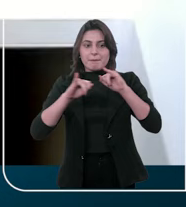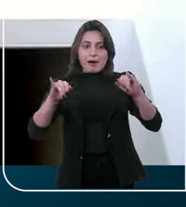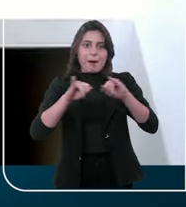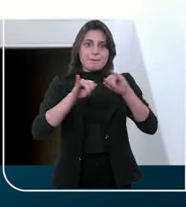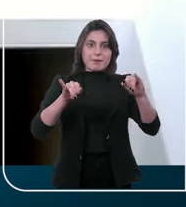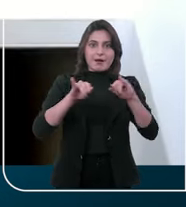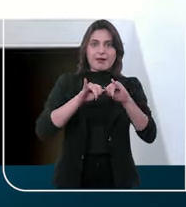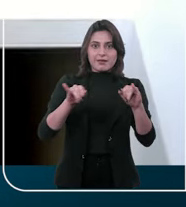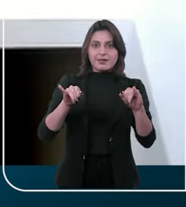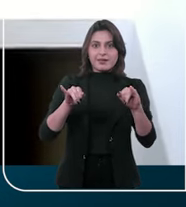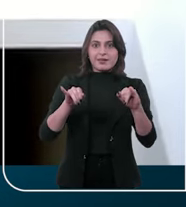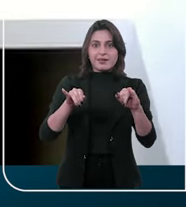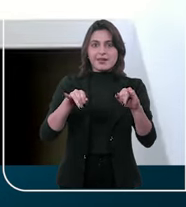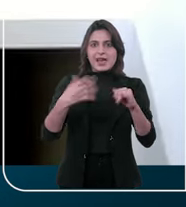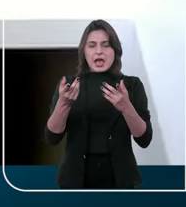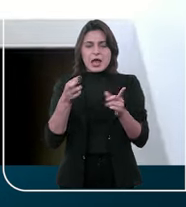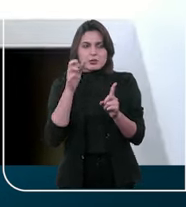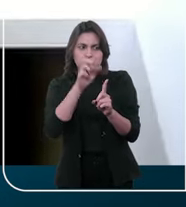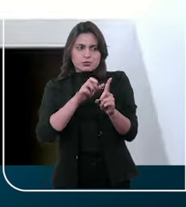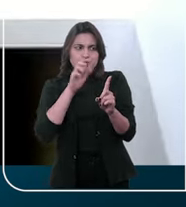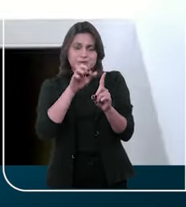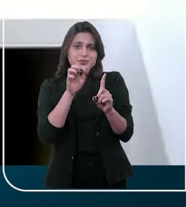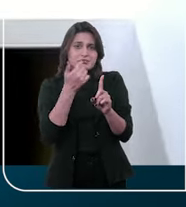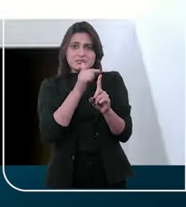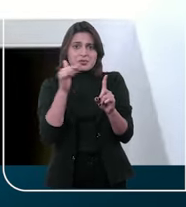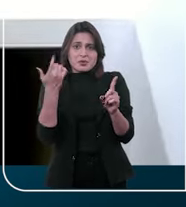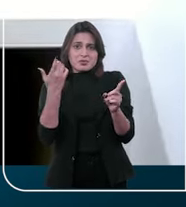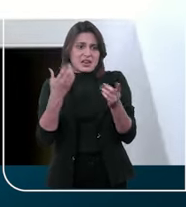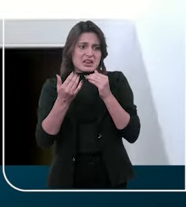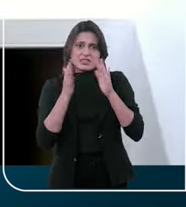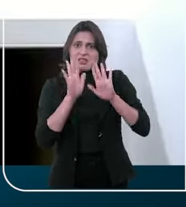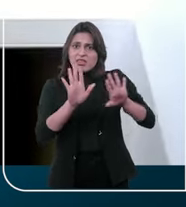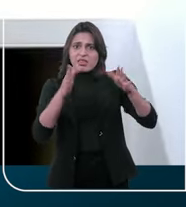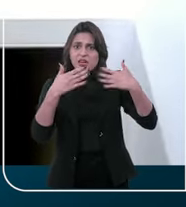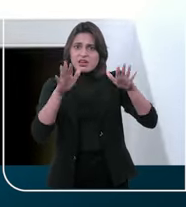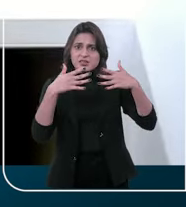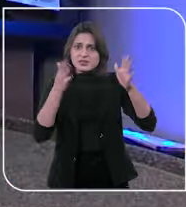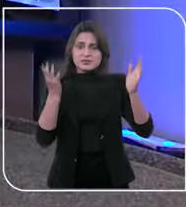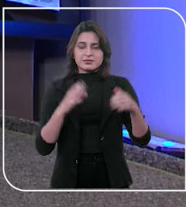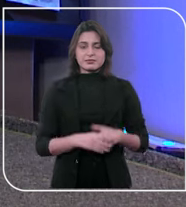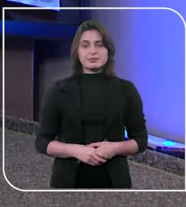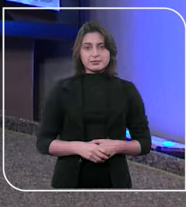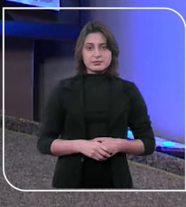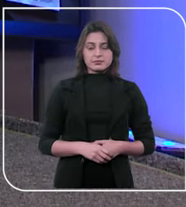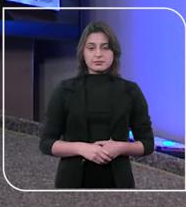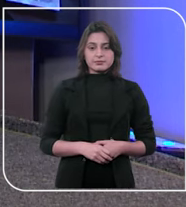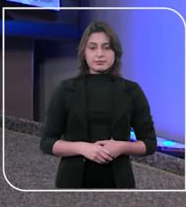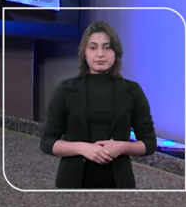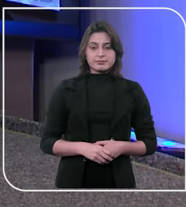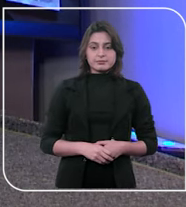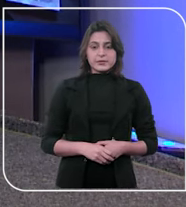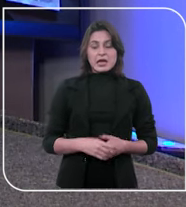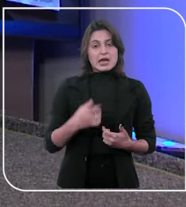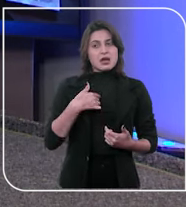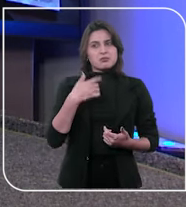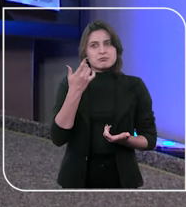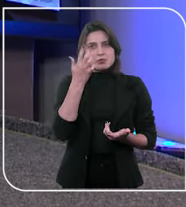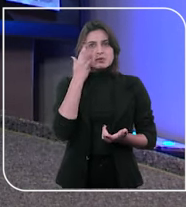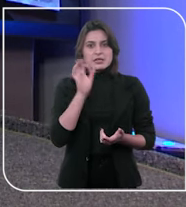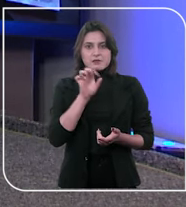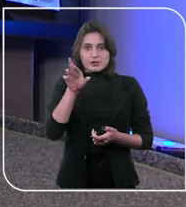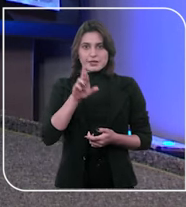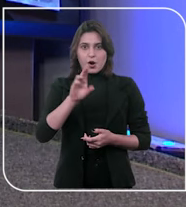apurada. E eu percebo até mesmo, não sei se você já se deparou com questões como essa, Rodrigo, em casos de muita divulgação